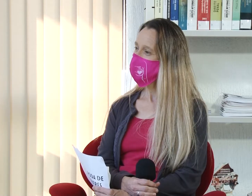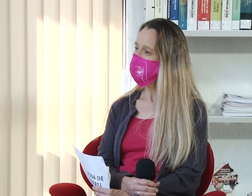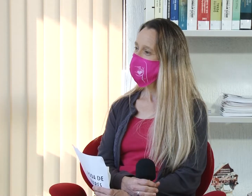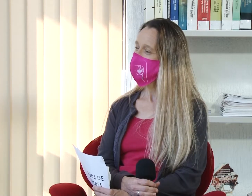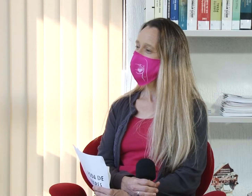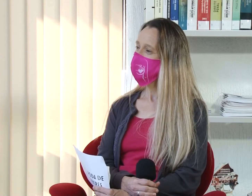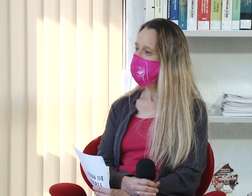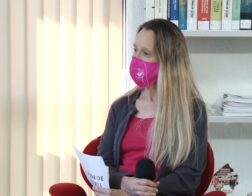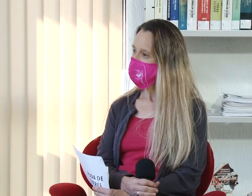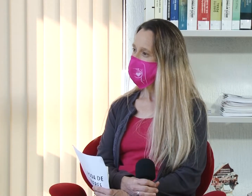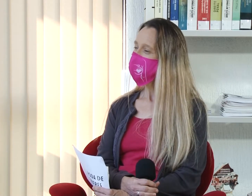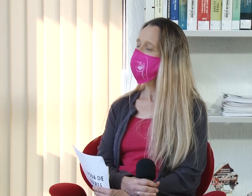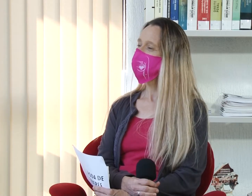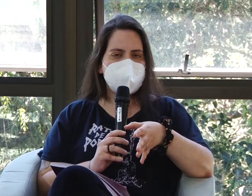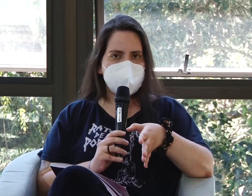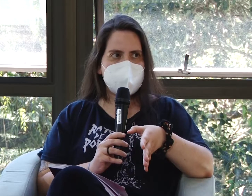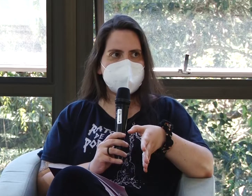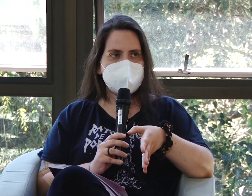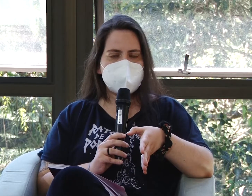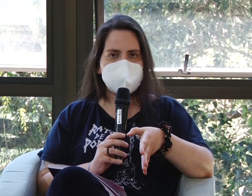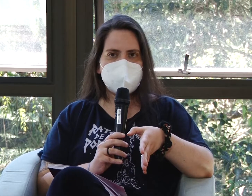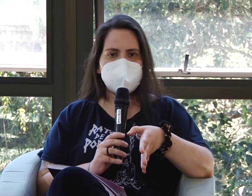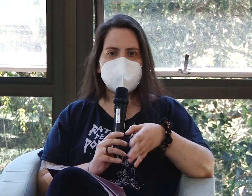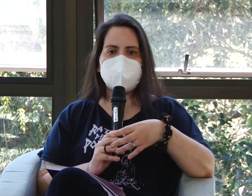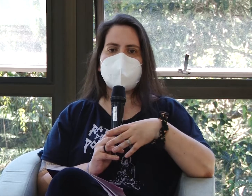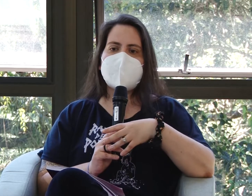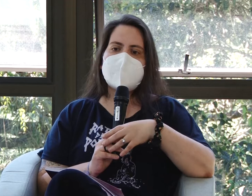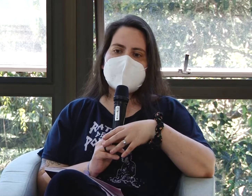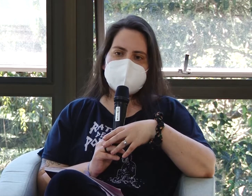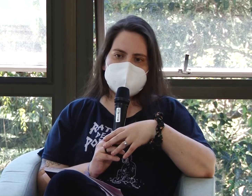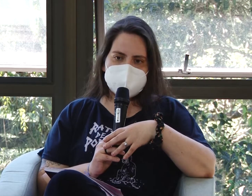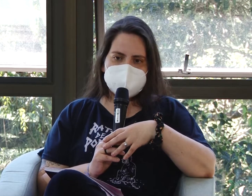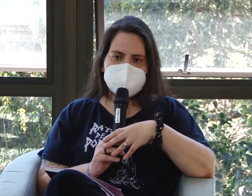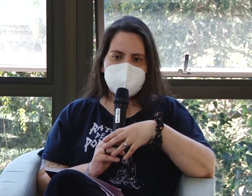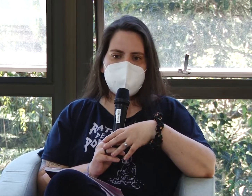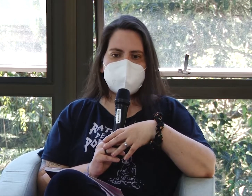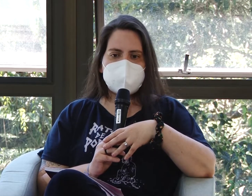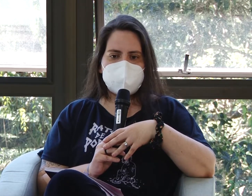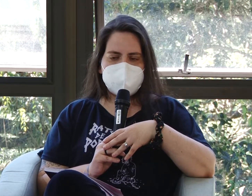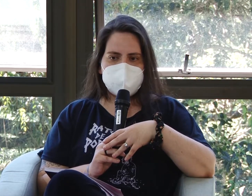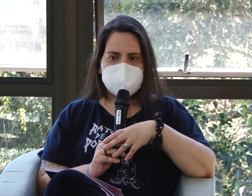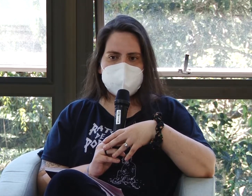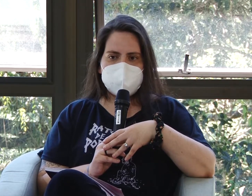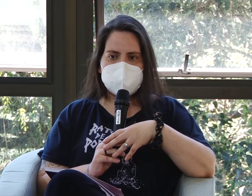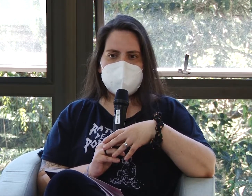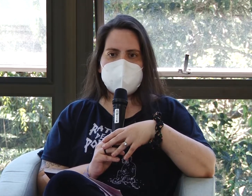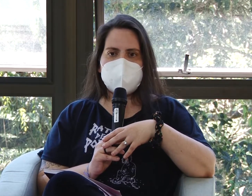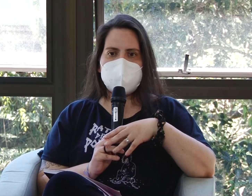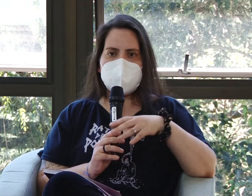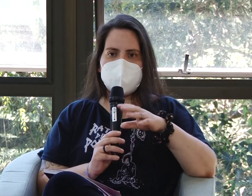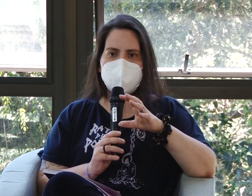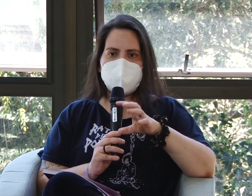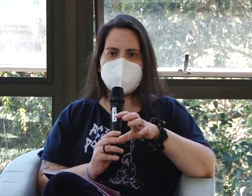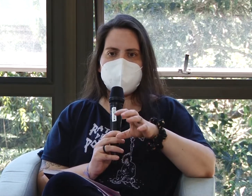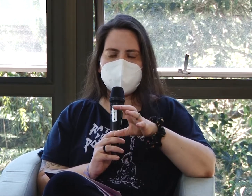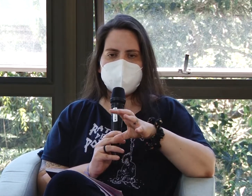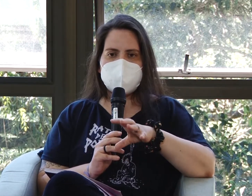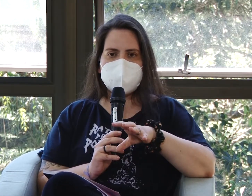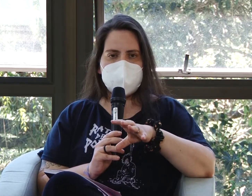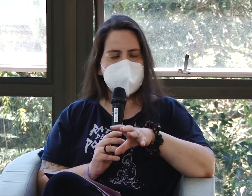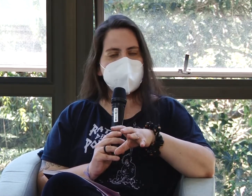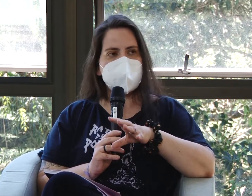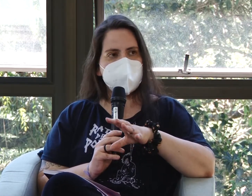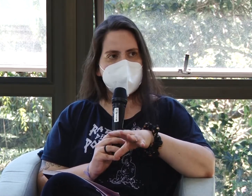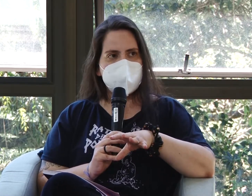o nosso projeto de sociedade, né? Assim, por dentro desse produto. onde adquirir, né? A gente tem a